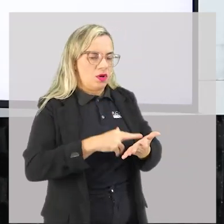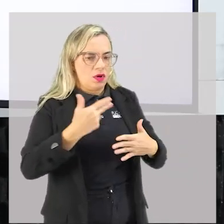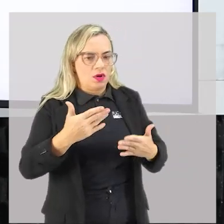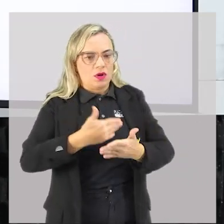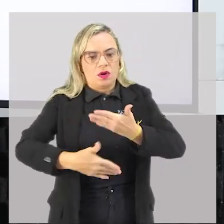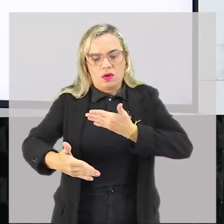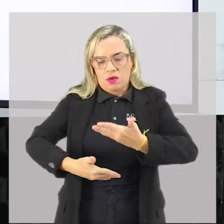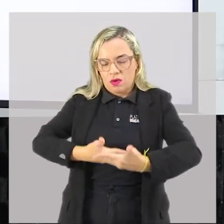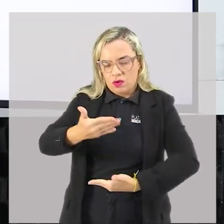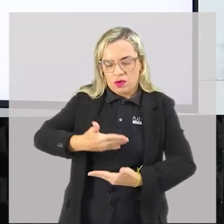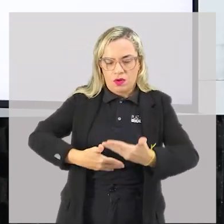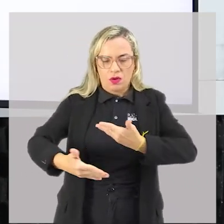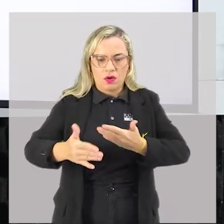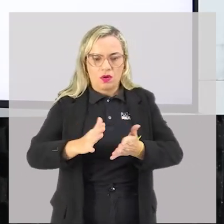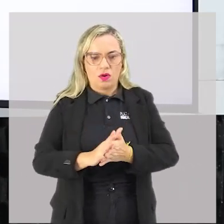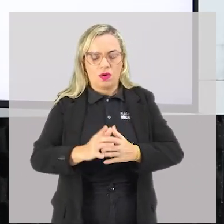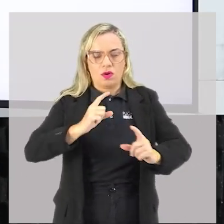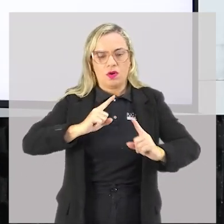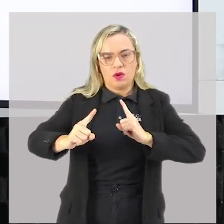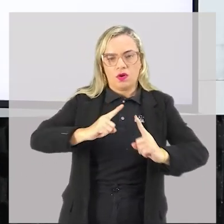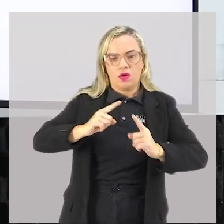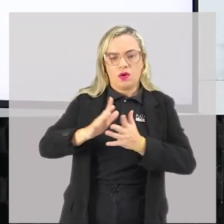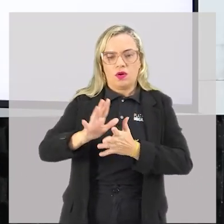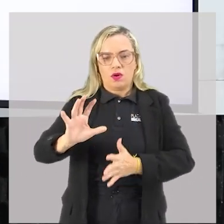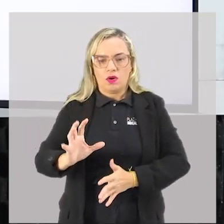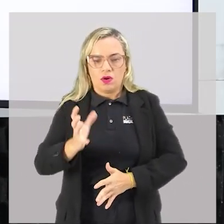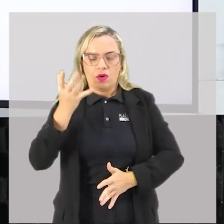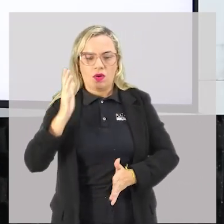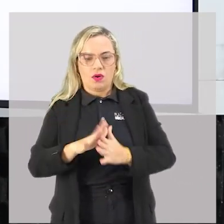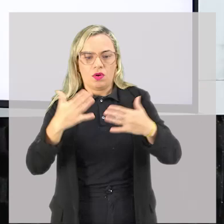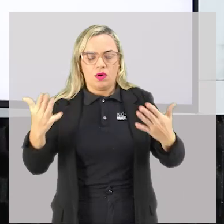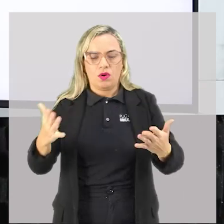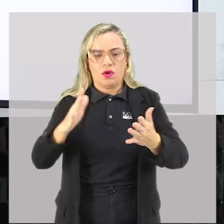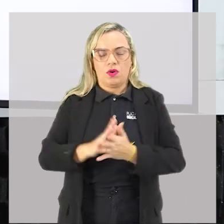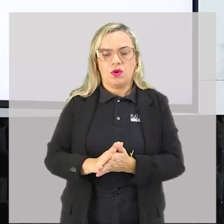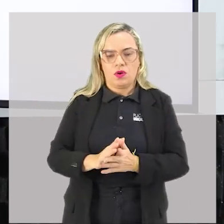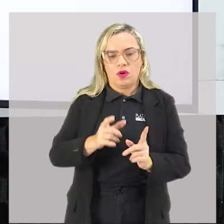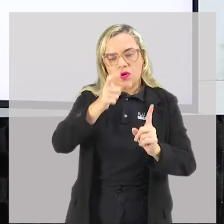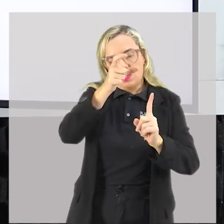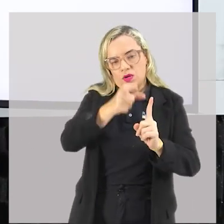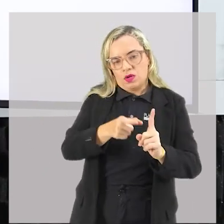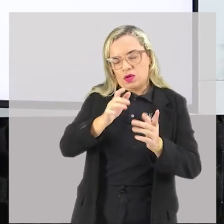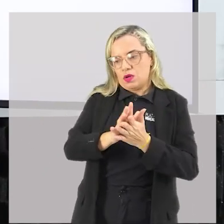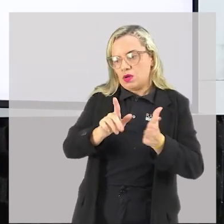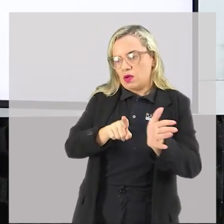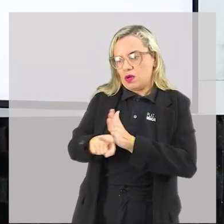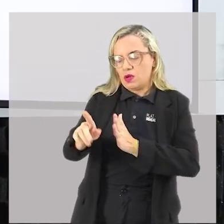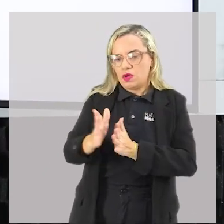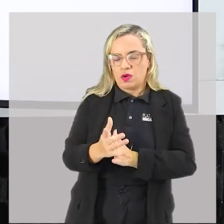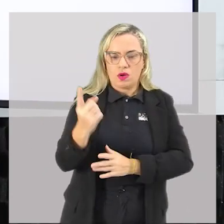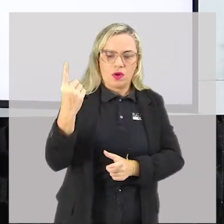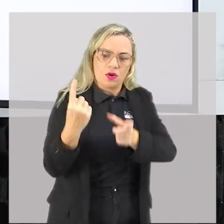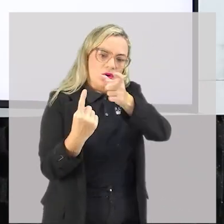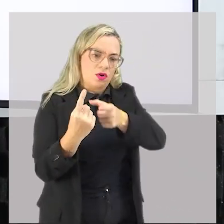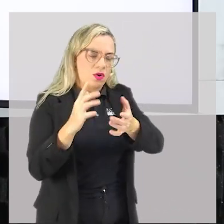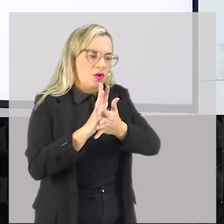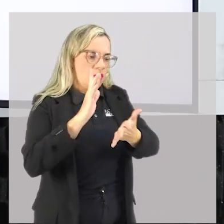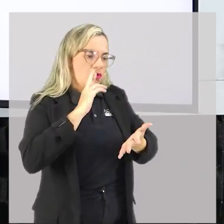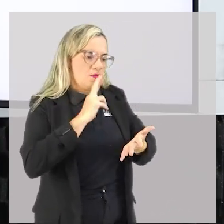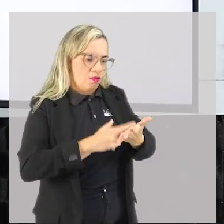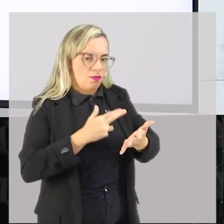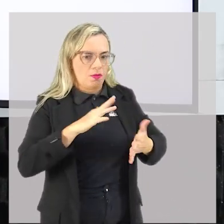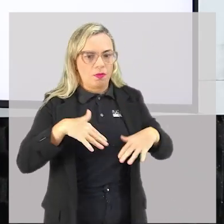a interação, o diálogo acontecendo entre o entrevistador e a pessoa que está sendo